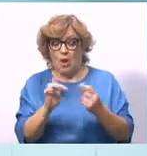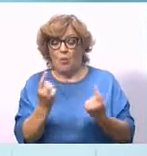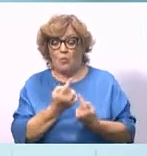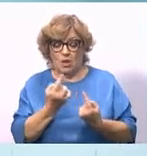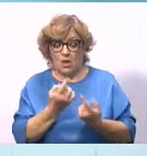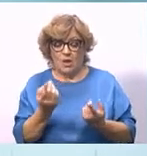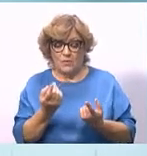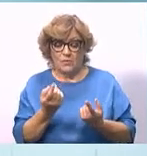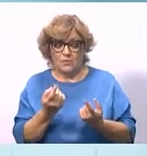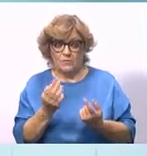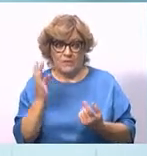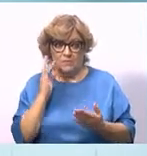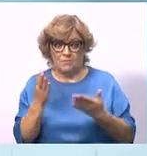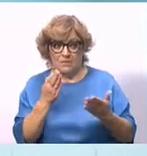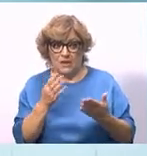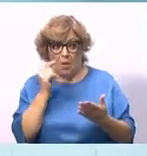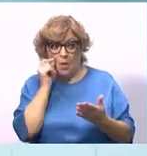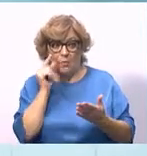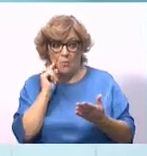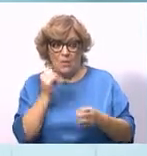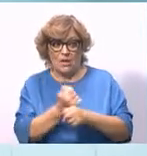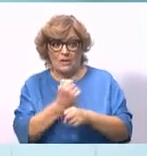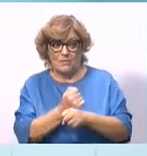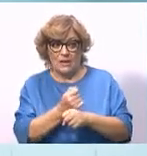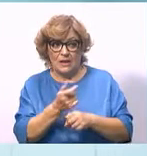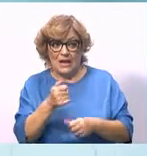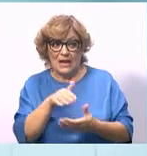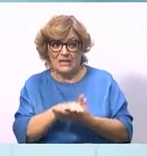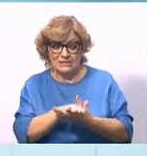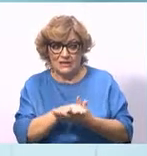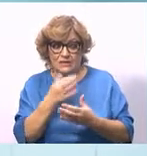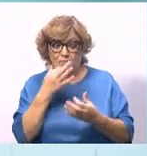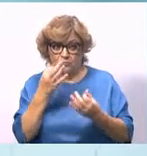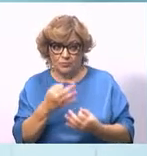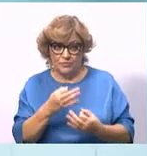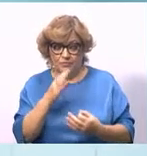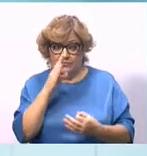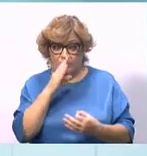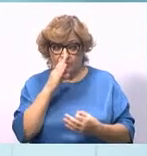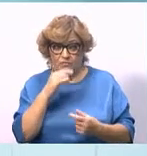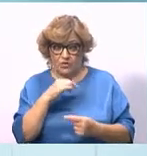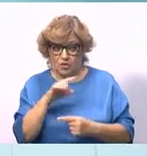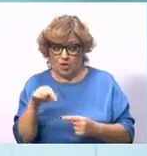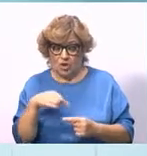obrigado o colaborador ou colaboradora a trabalharem com aquele tipo de calçado. De facto, se nós temos